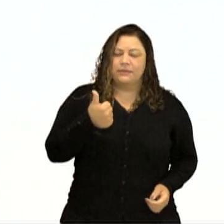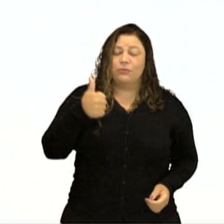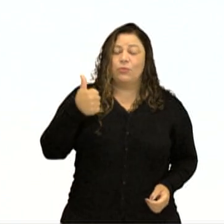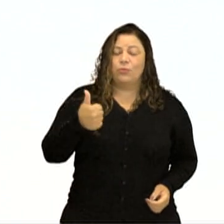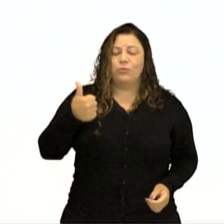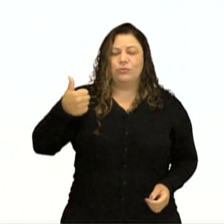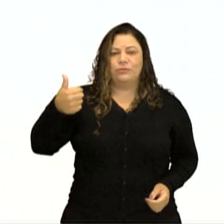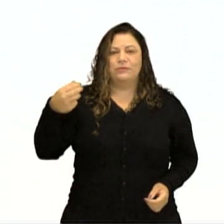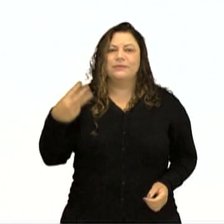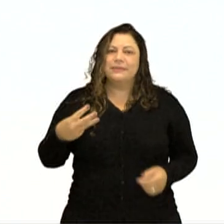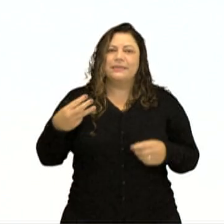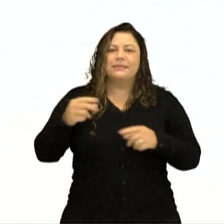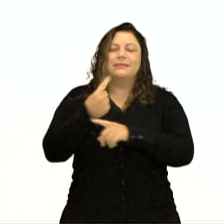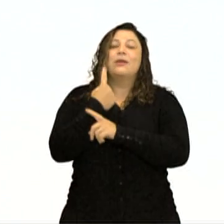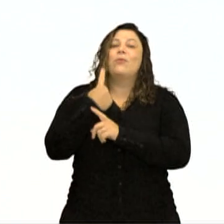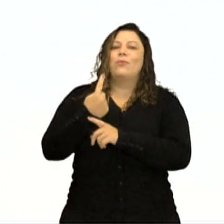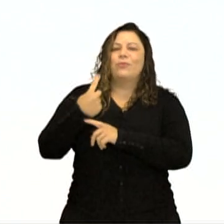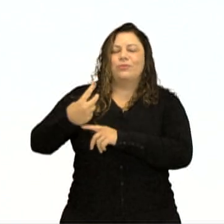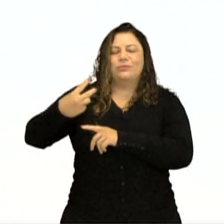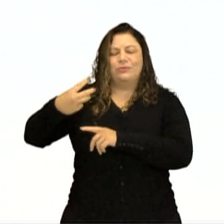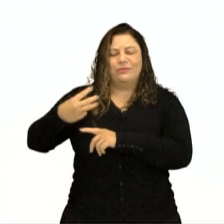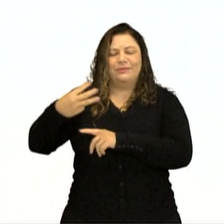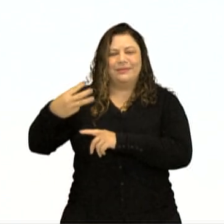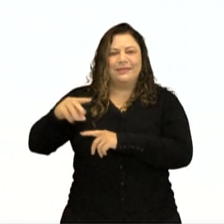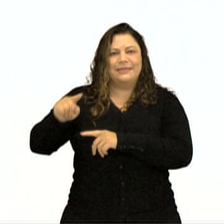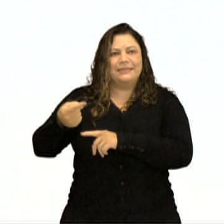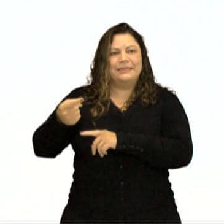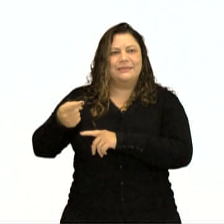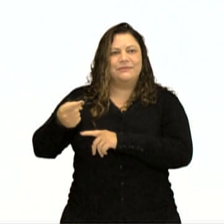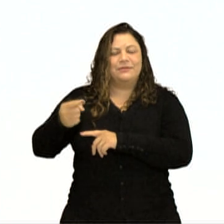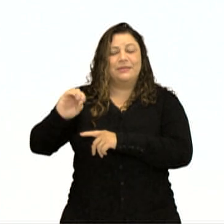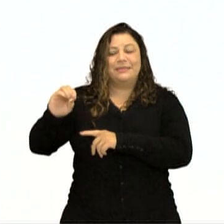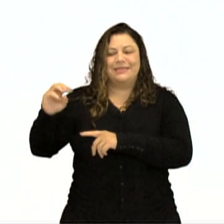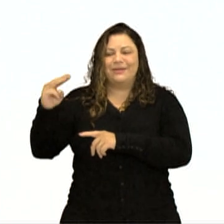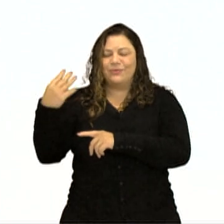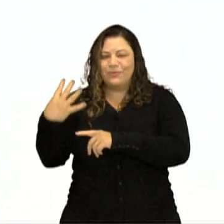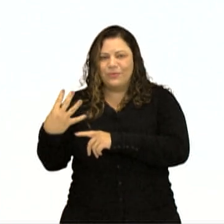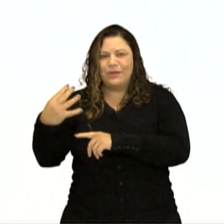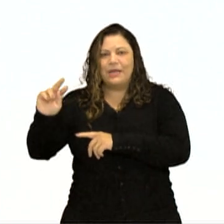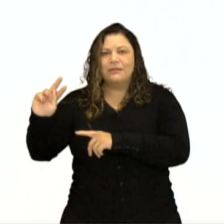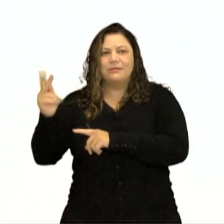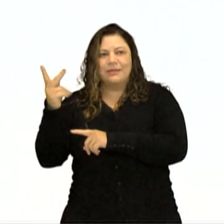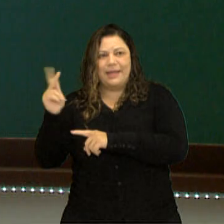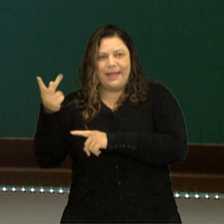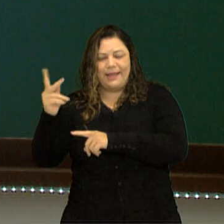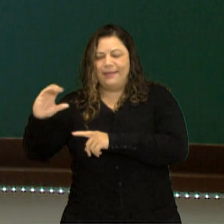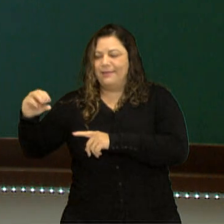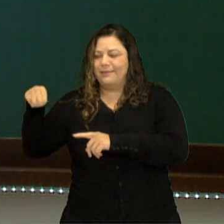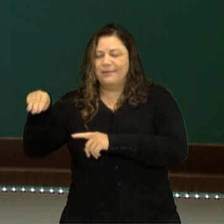103,04 H centímetros cúbicos. Tranquilo? Agora,